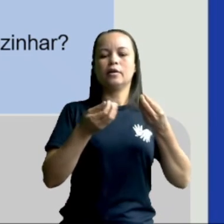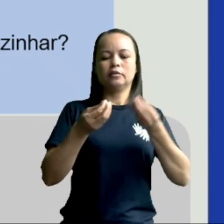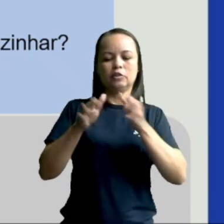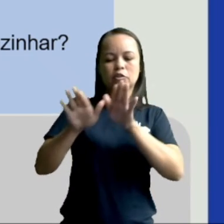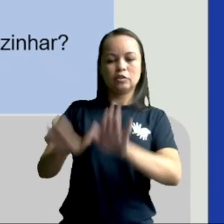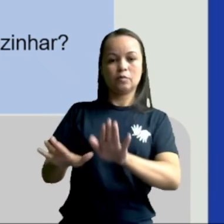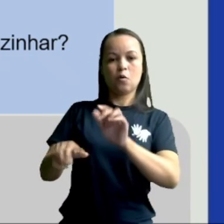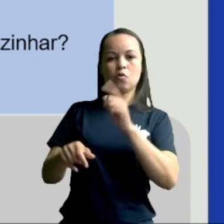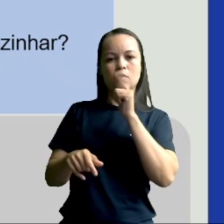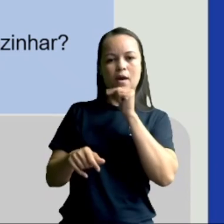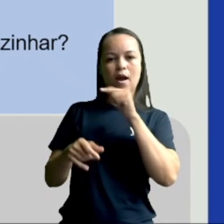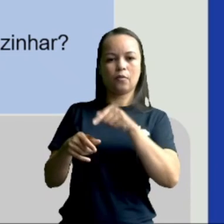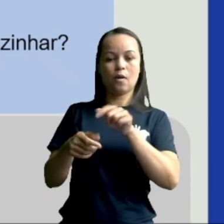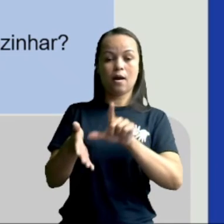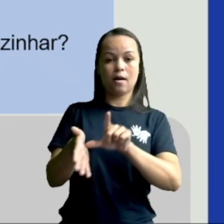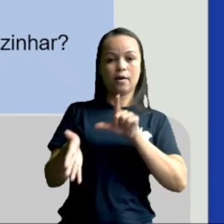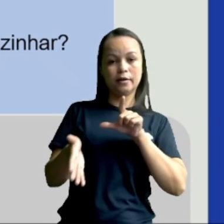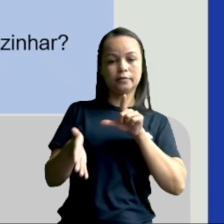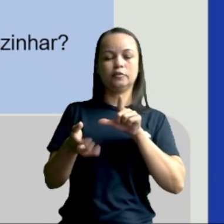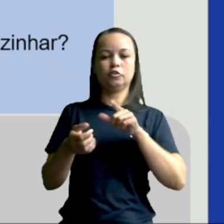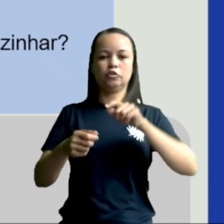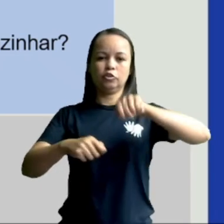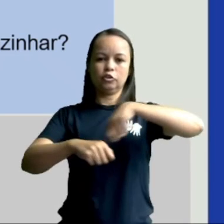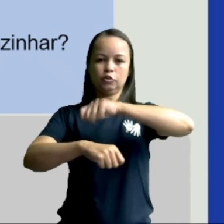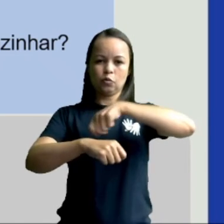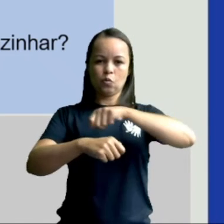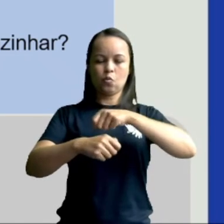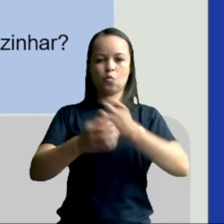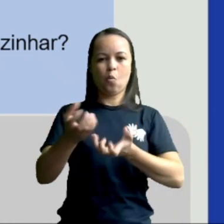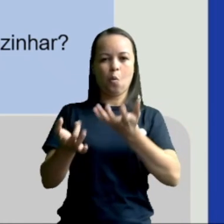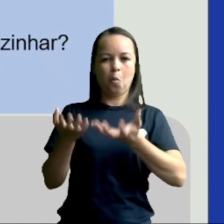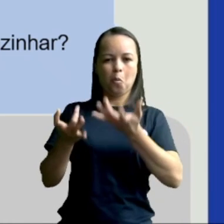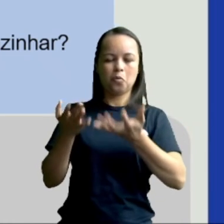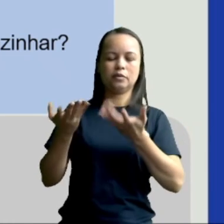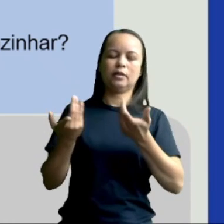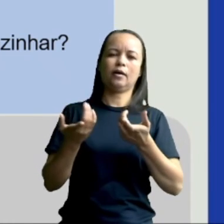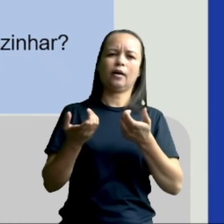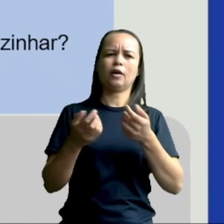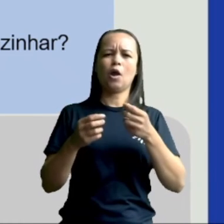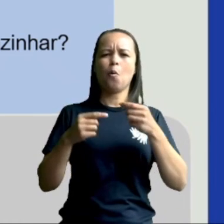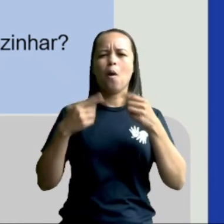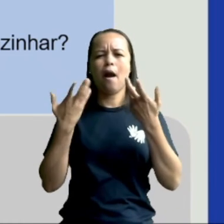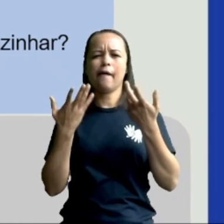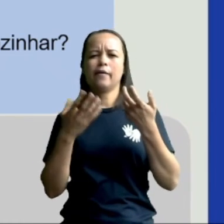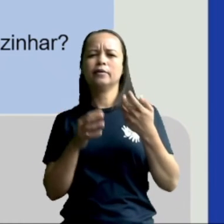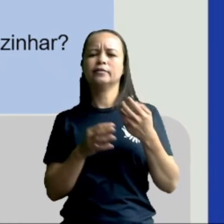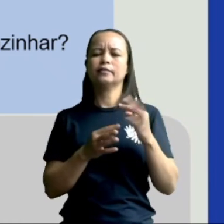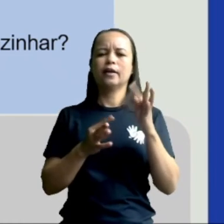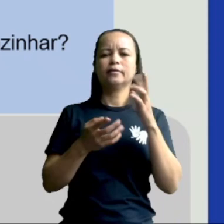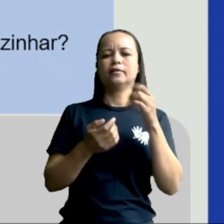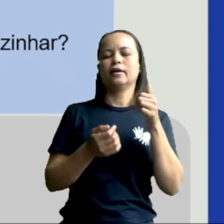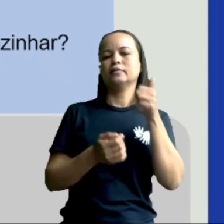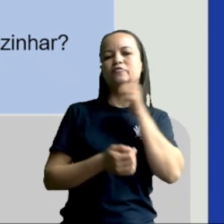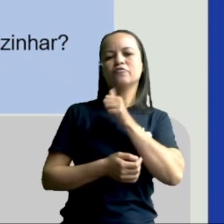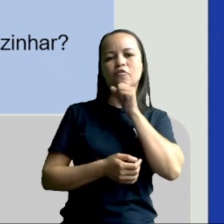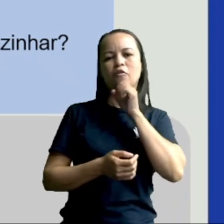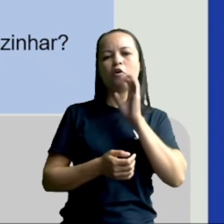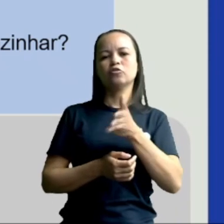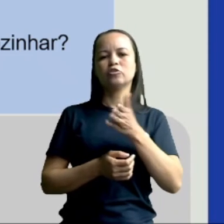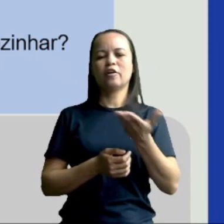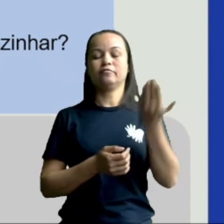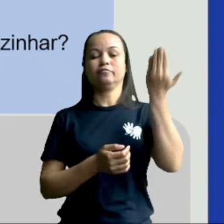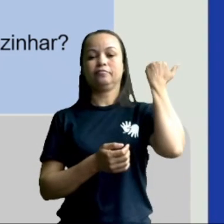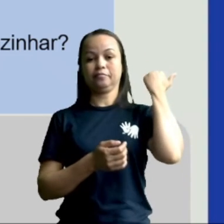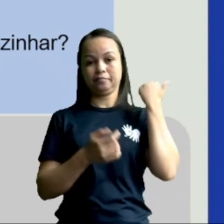é uma técnica, né? Que a nossa avó, desde antigamente, bisavó já faziam, né? Vimos